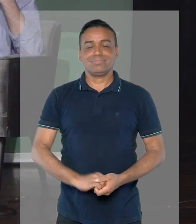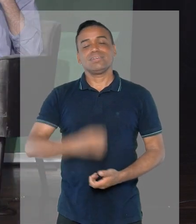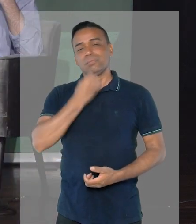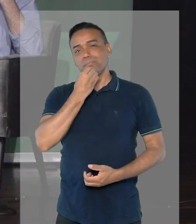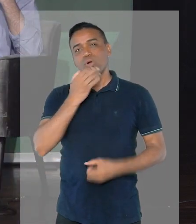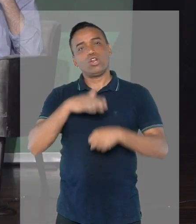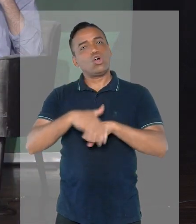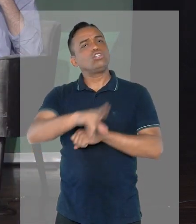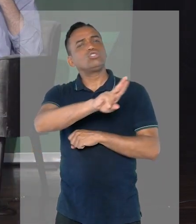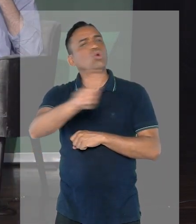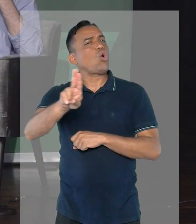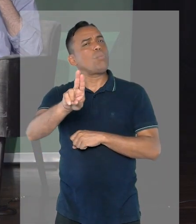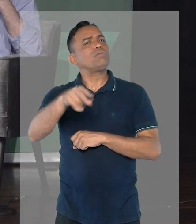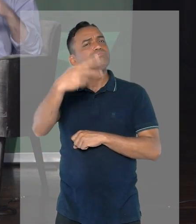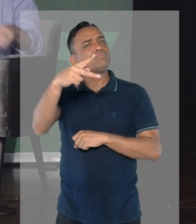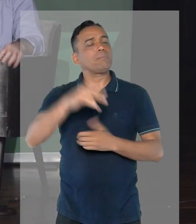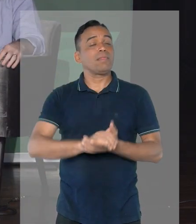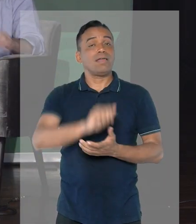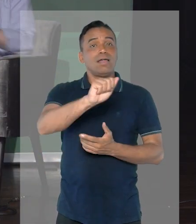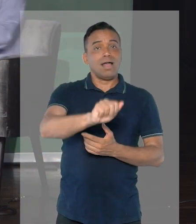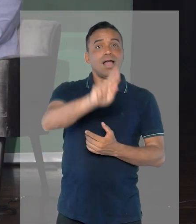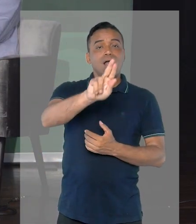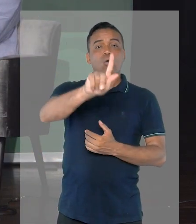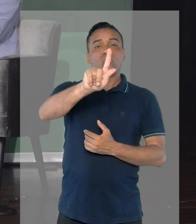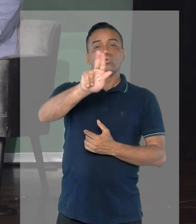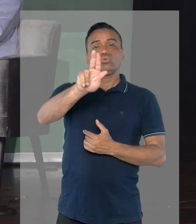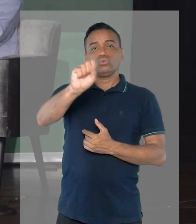Boa noite, qual é o nome do senhor? Meu nome é Augusto.